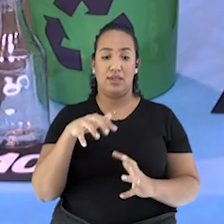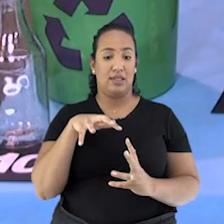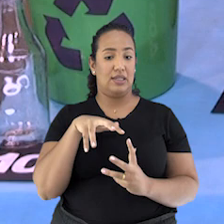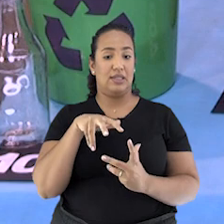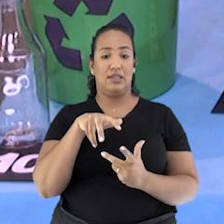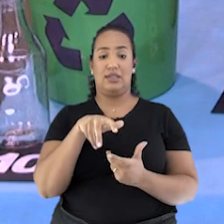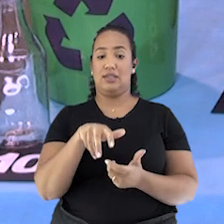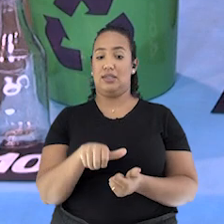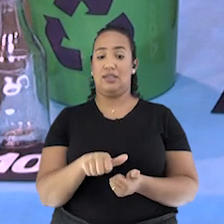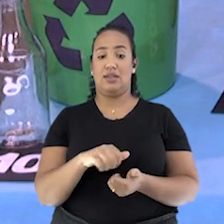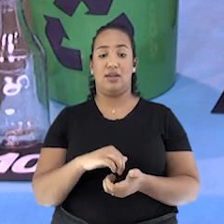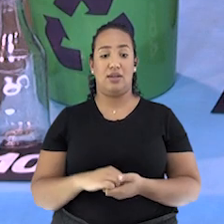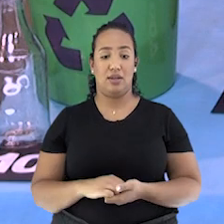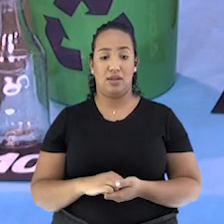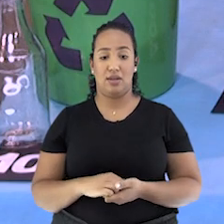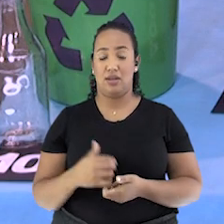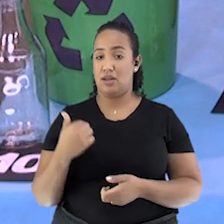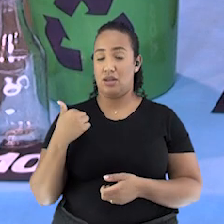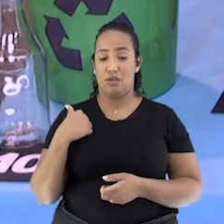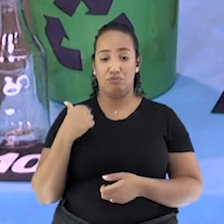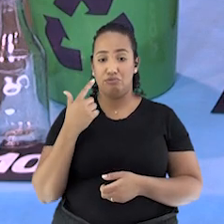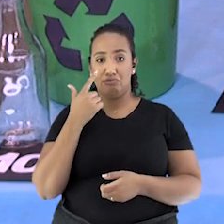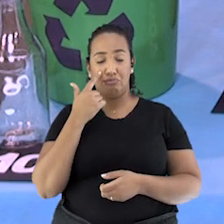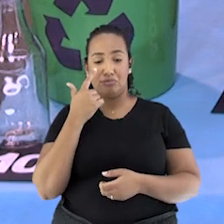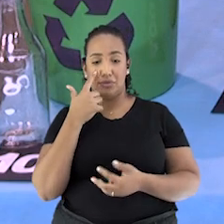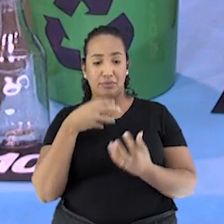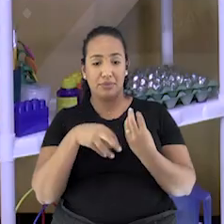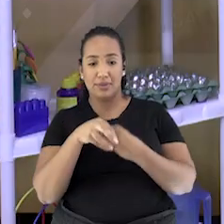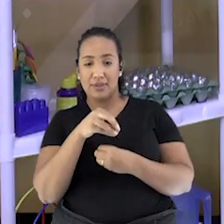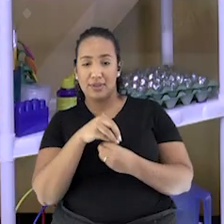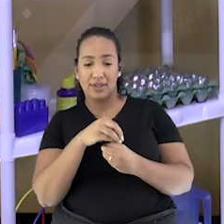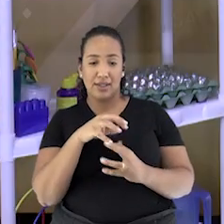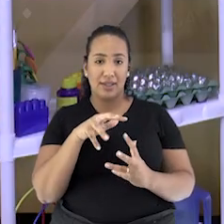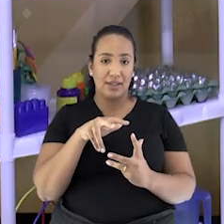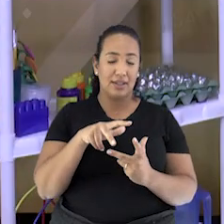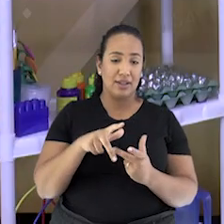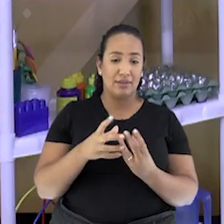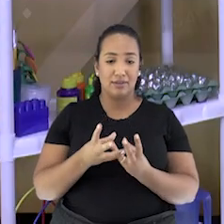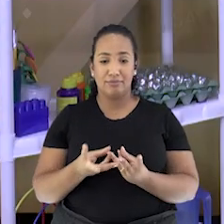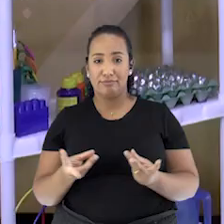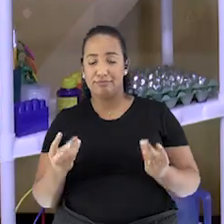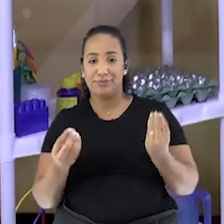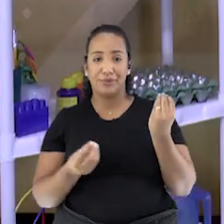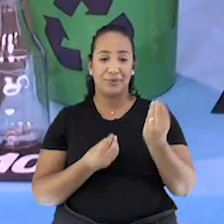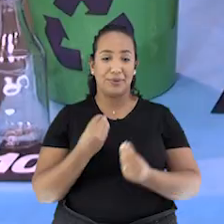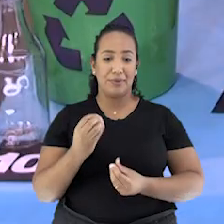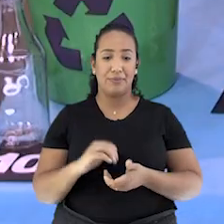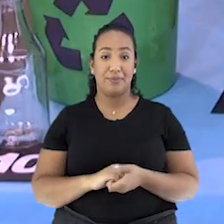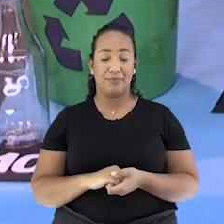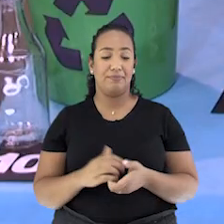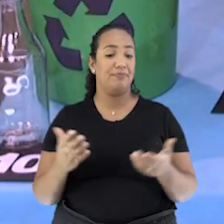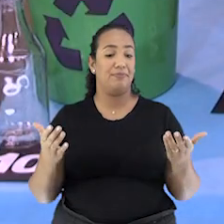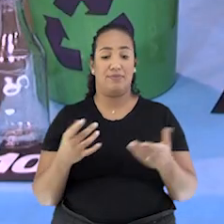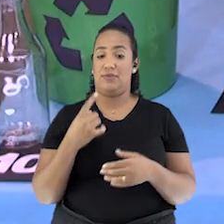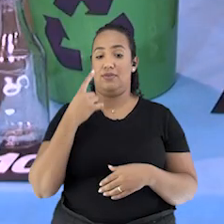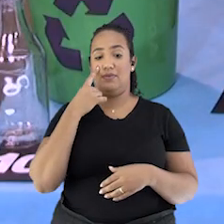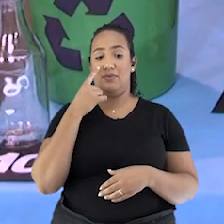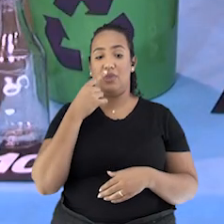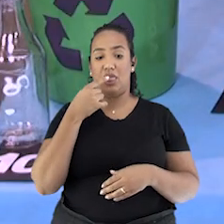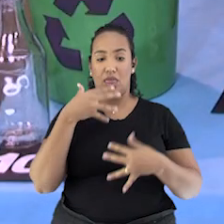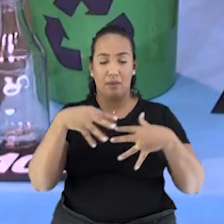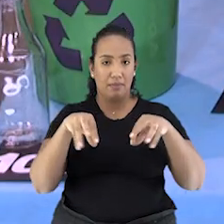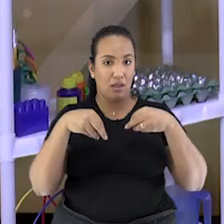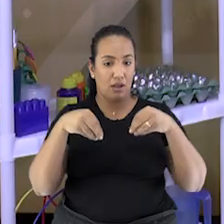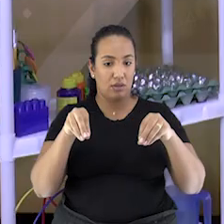na terra. Isso se ele se desmanchar. Agora, vamos ver sobre o plástico. Este aqui é o